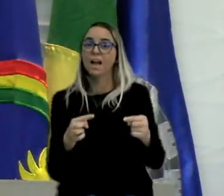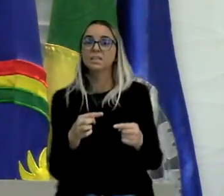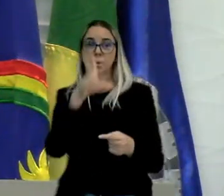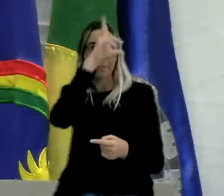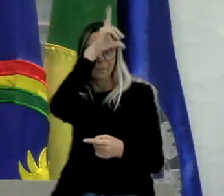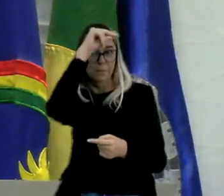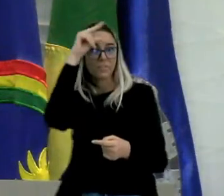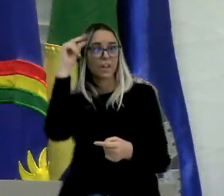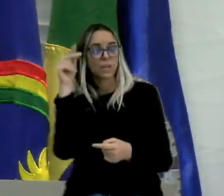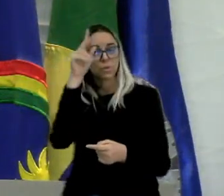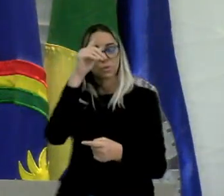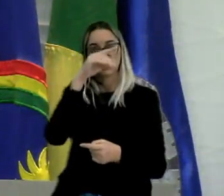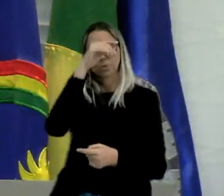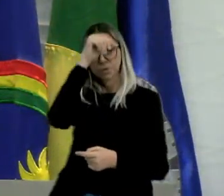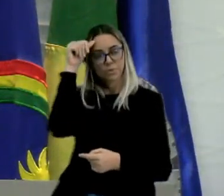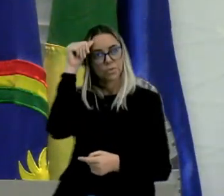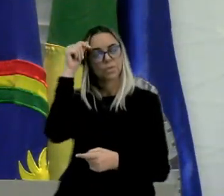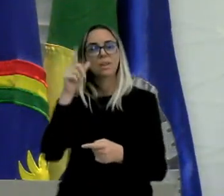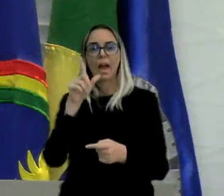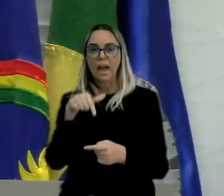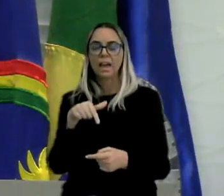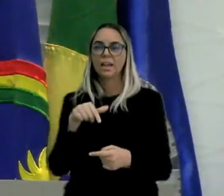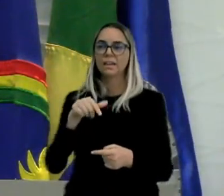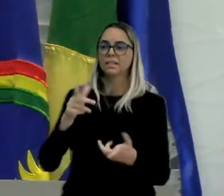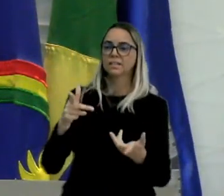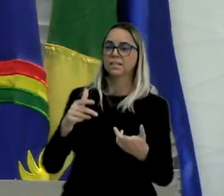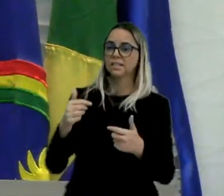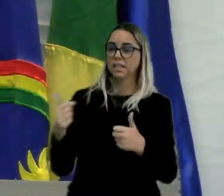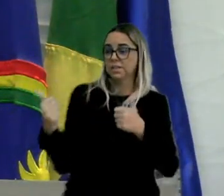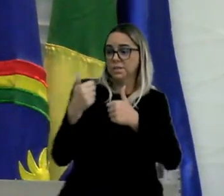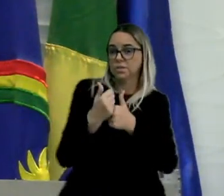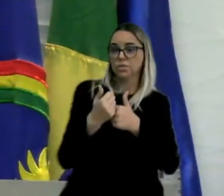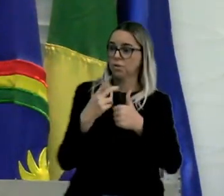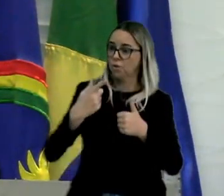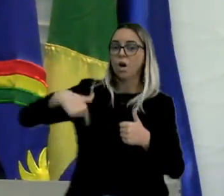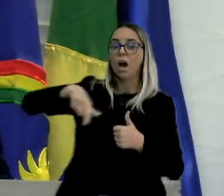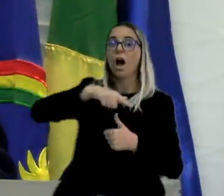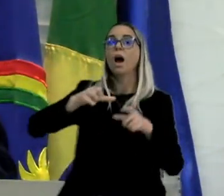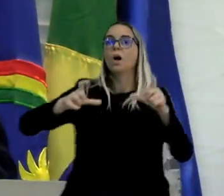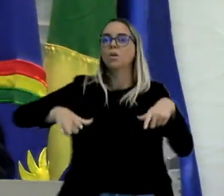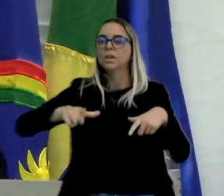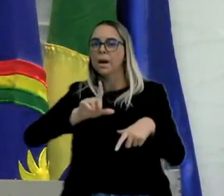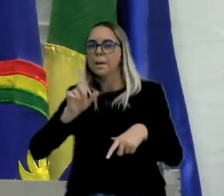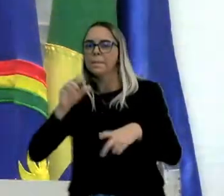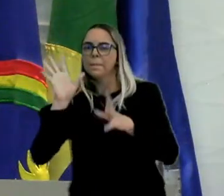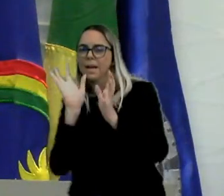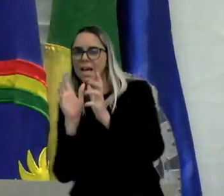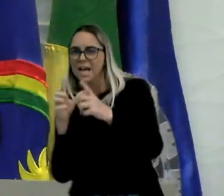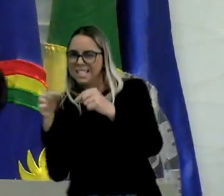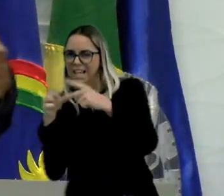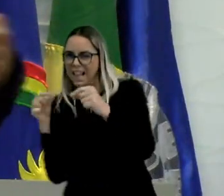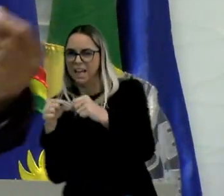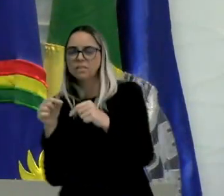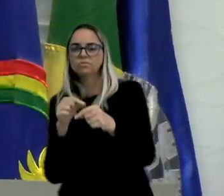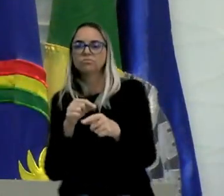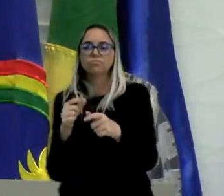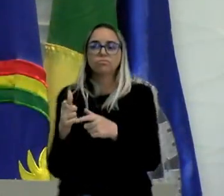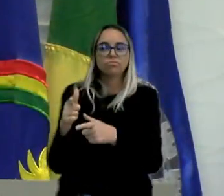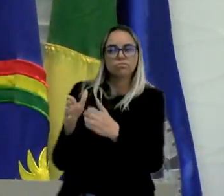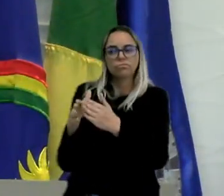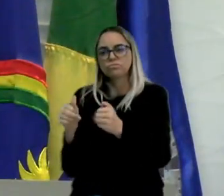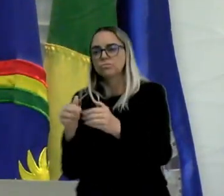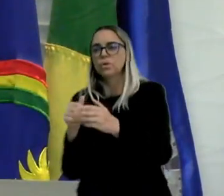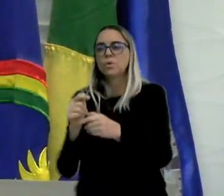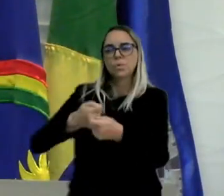nos representando minha amigo lá em Brasília buscando recursos buscando obra e fazendo com que o nosso